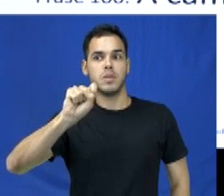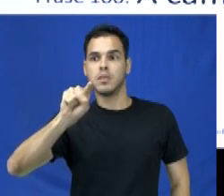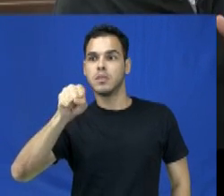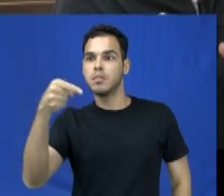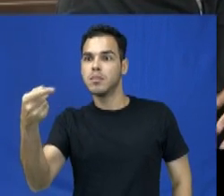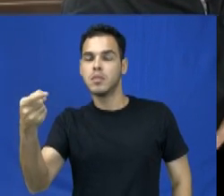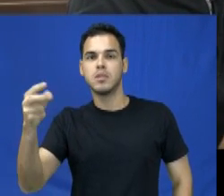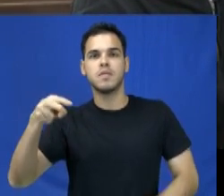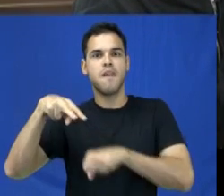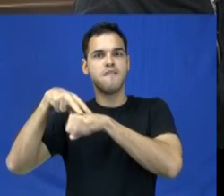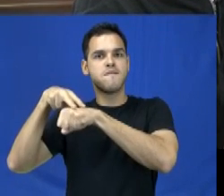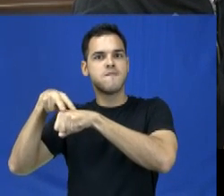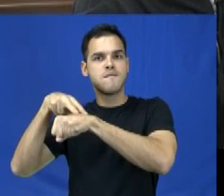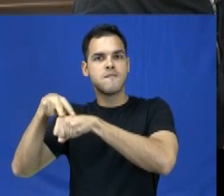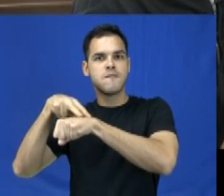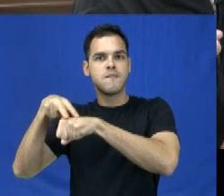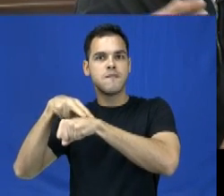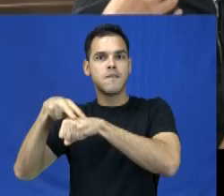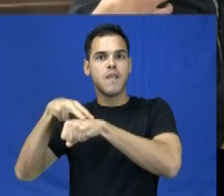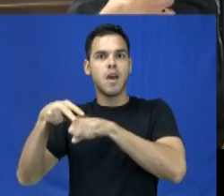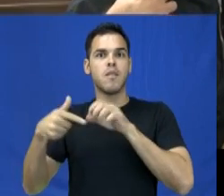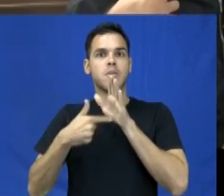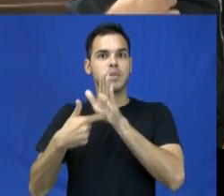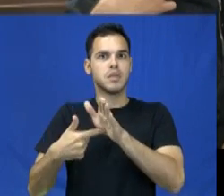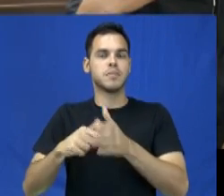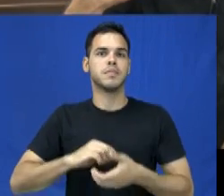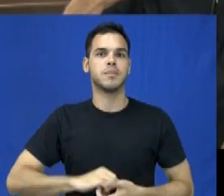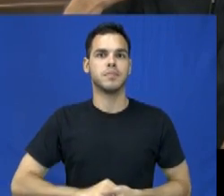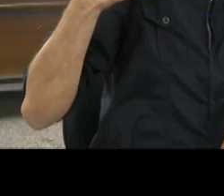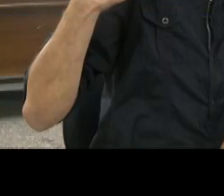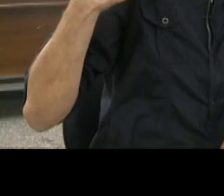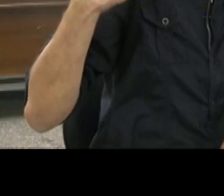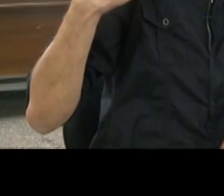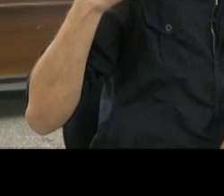verde. Aí vai fazer a primeira coisa.